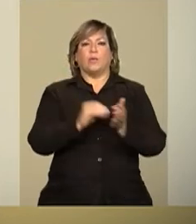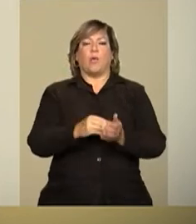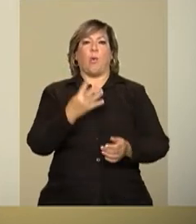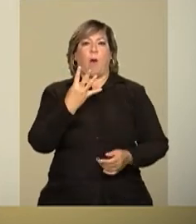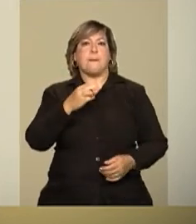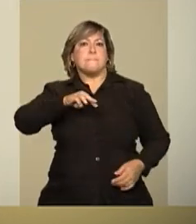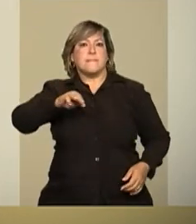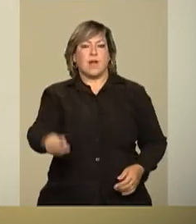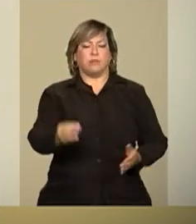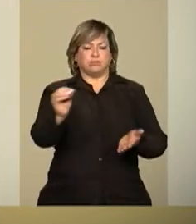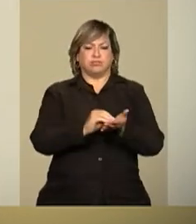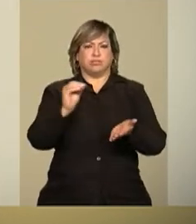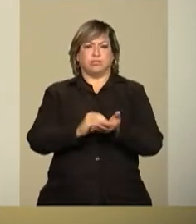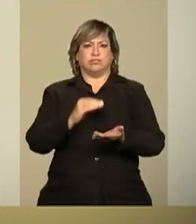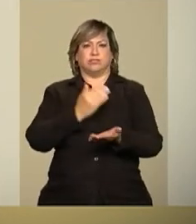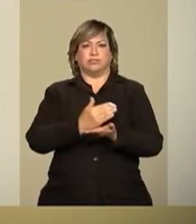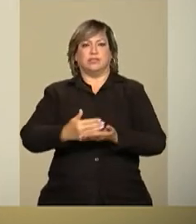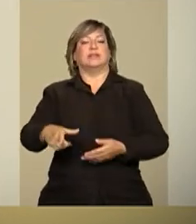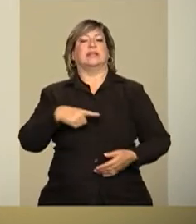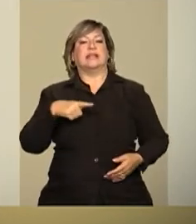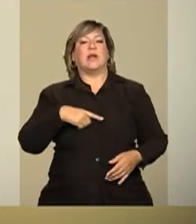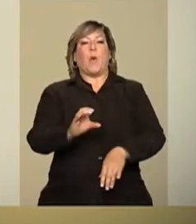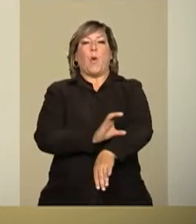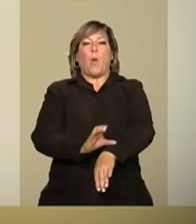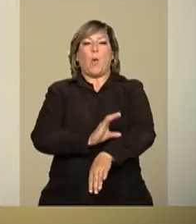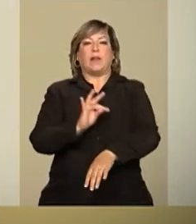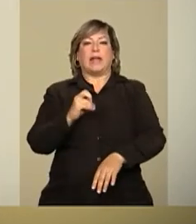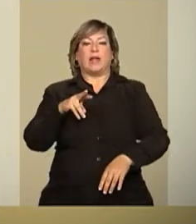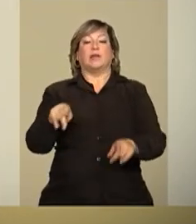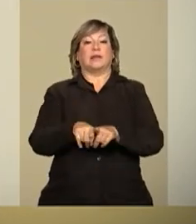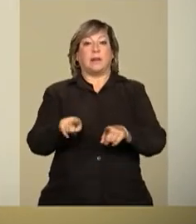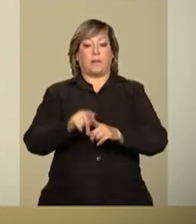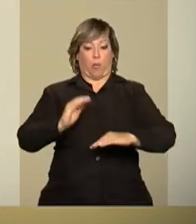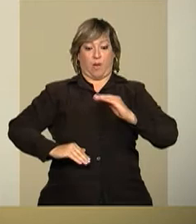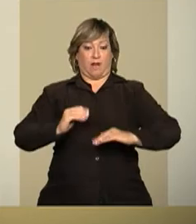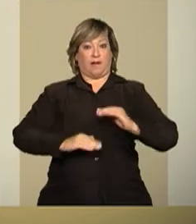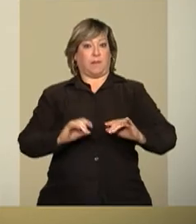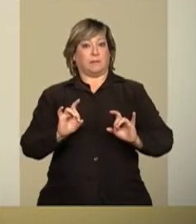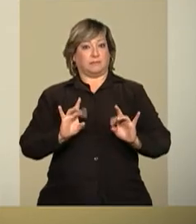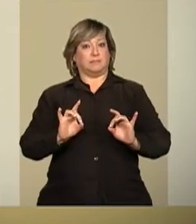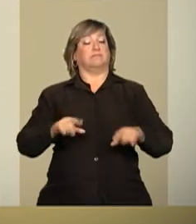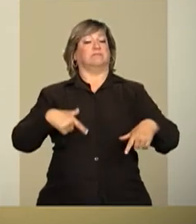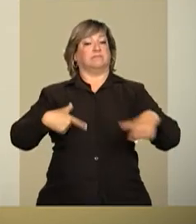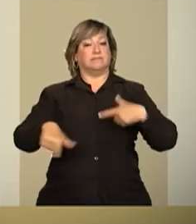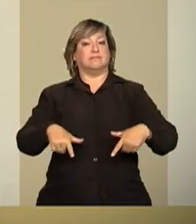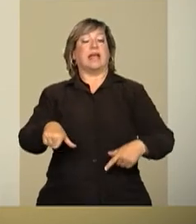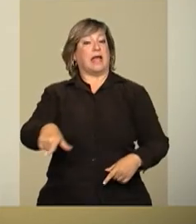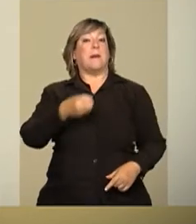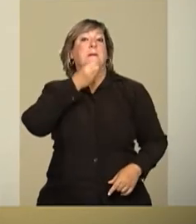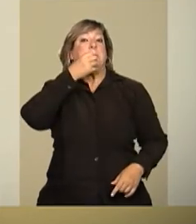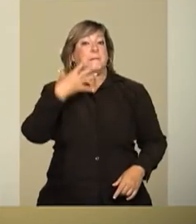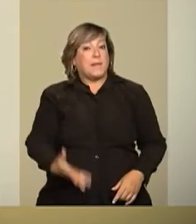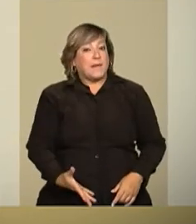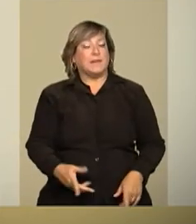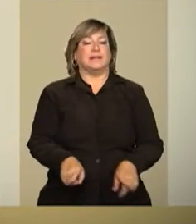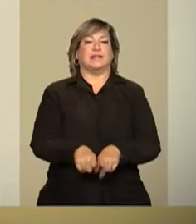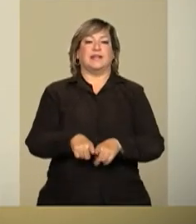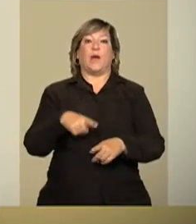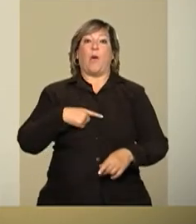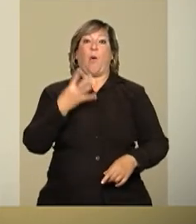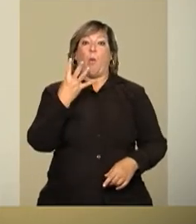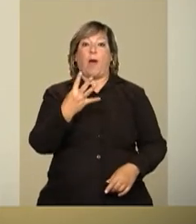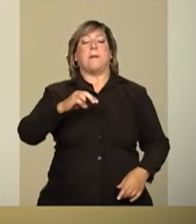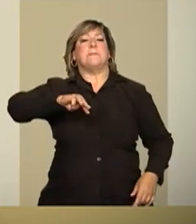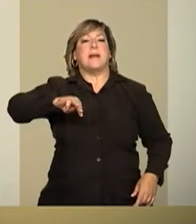4 milhões de matrículas em cursos técnicos e de qualificação profissional essa é uma notícia muito boa são